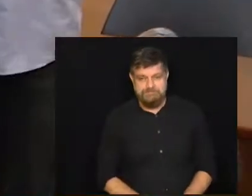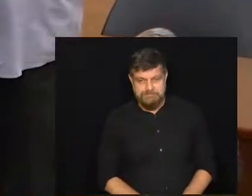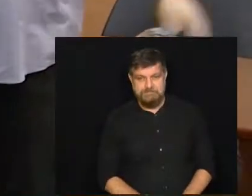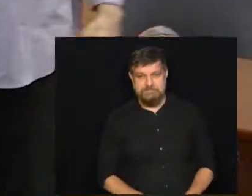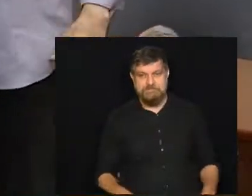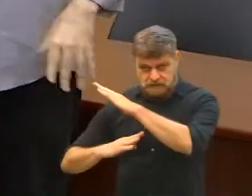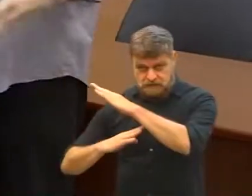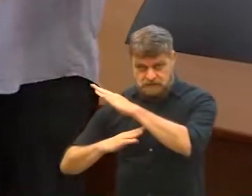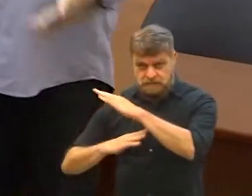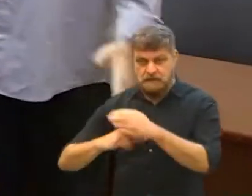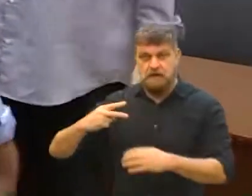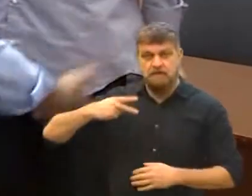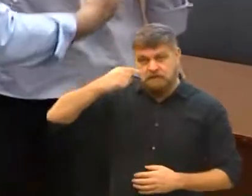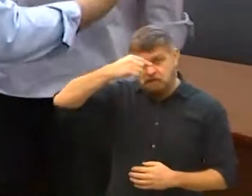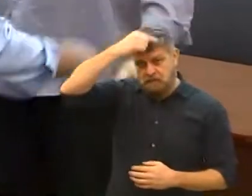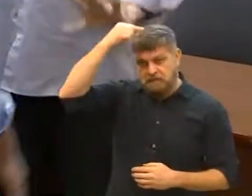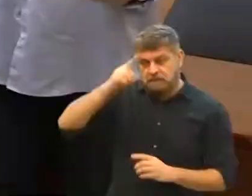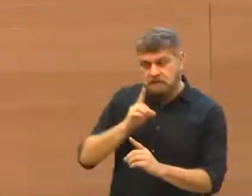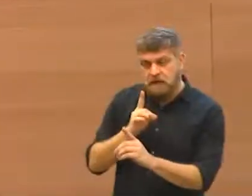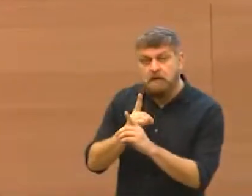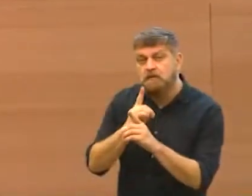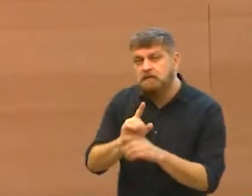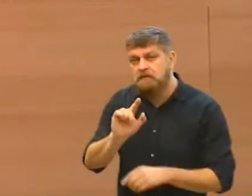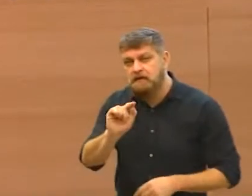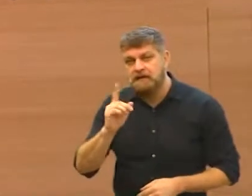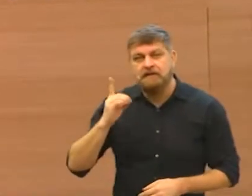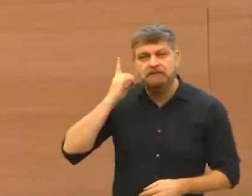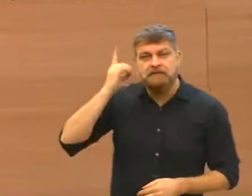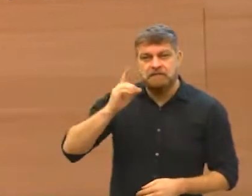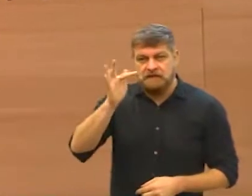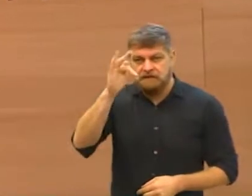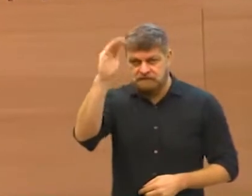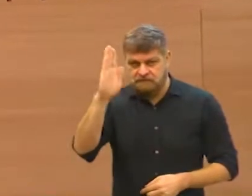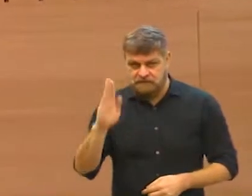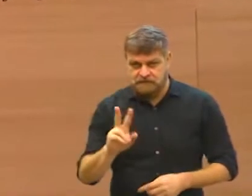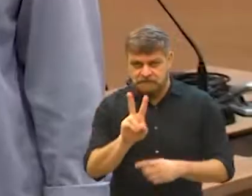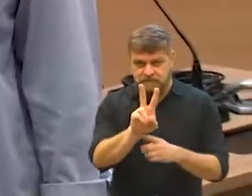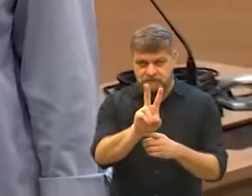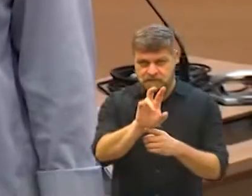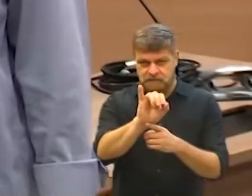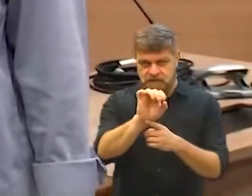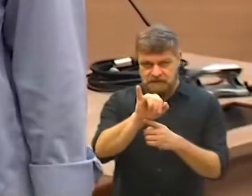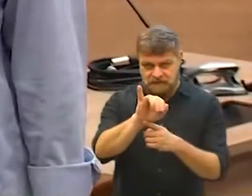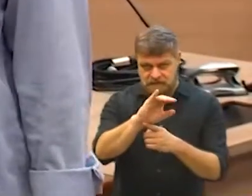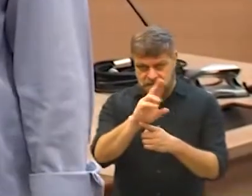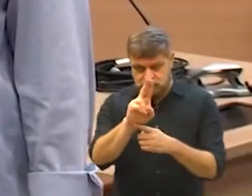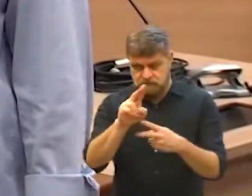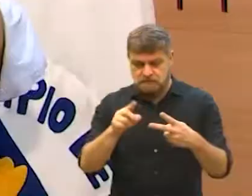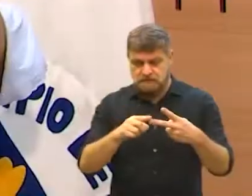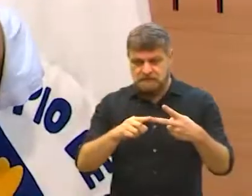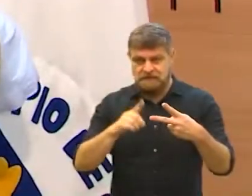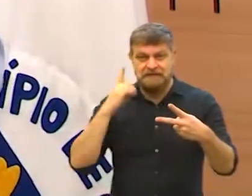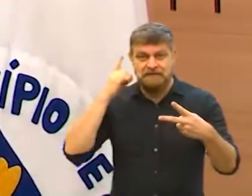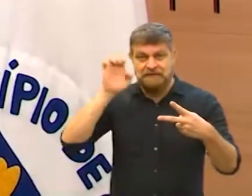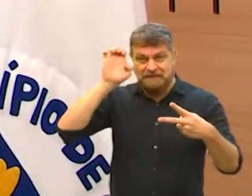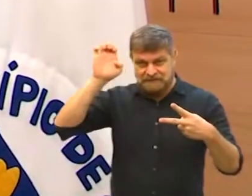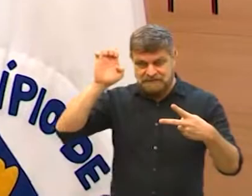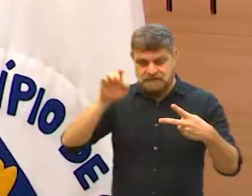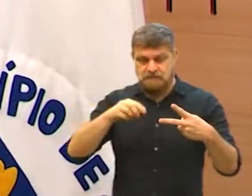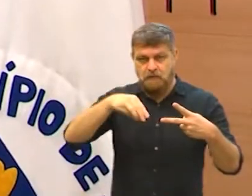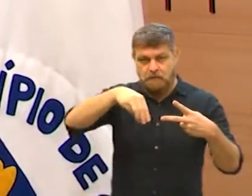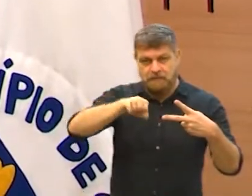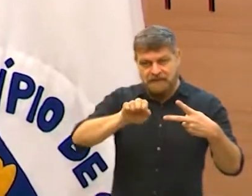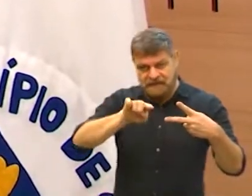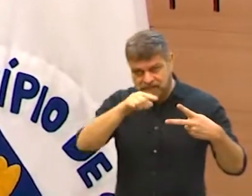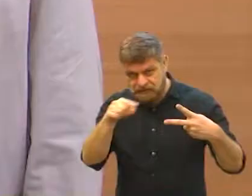da Câmara que aconteceu o encontro do vereador Paulo Gaspar com o deputado federal Vinícius Poit e o deputado